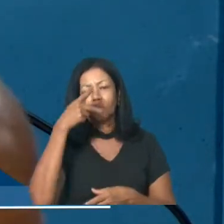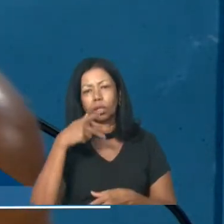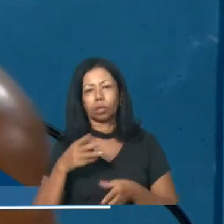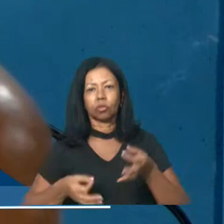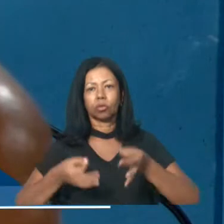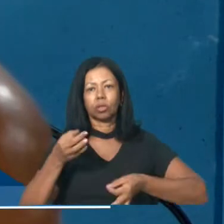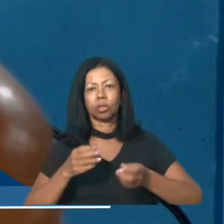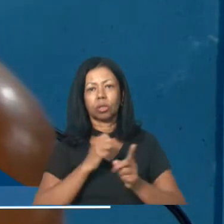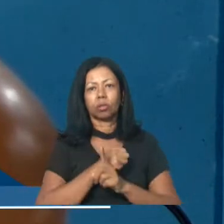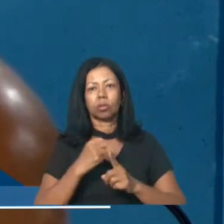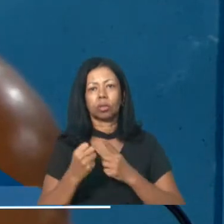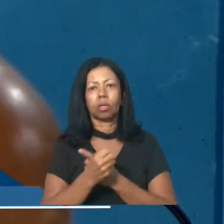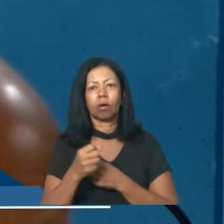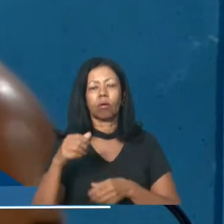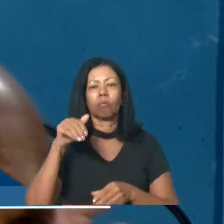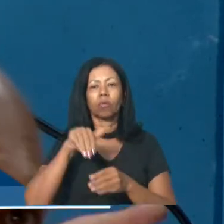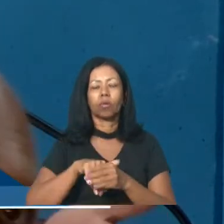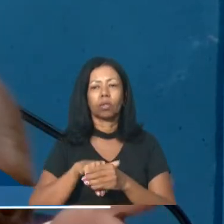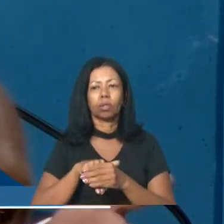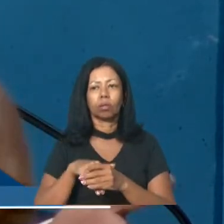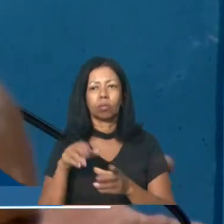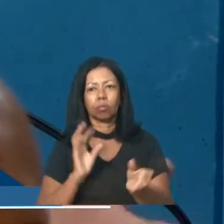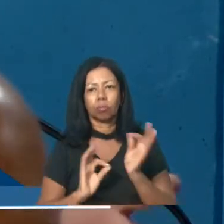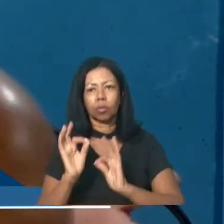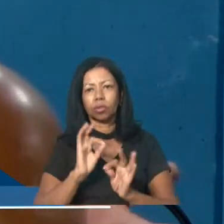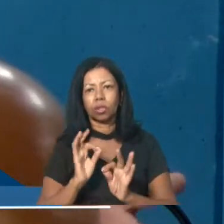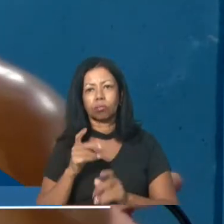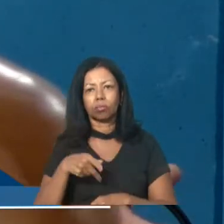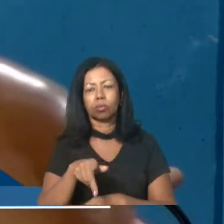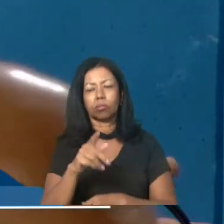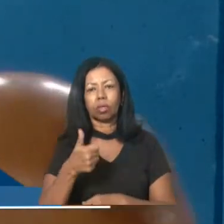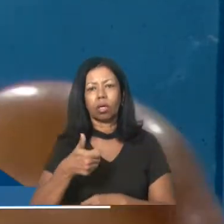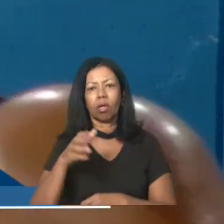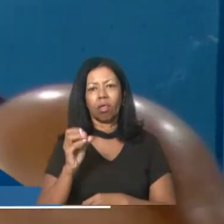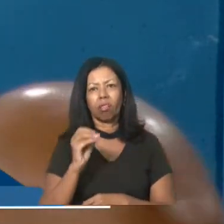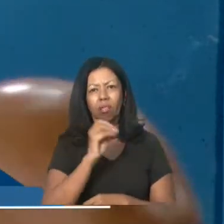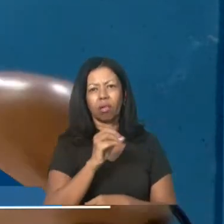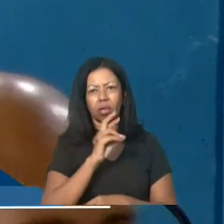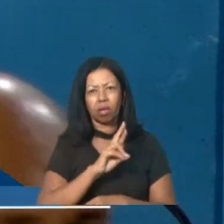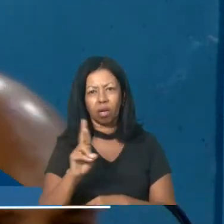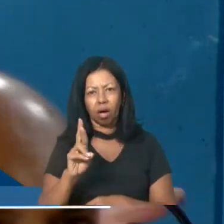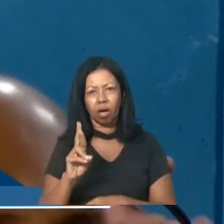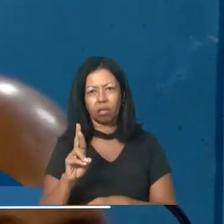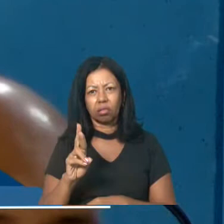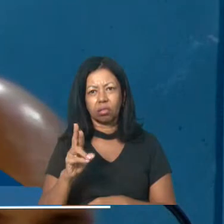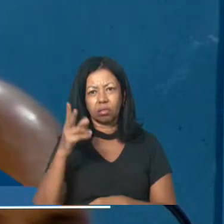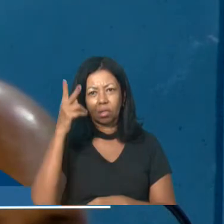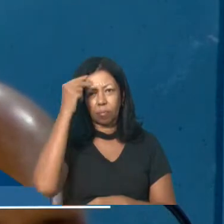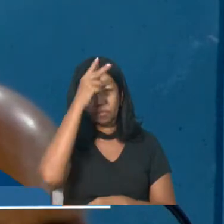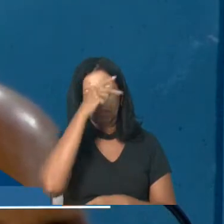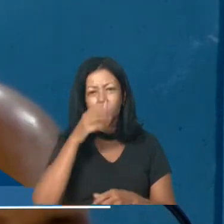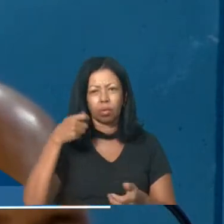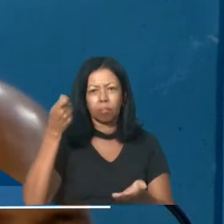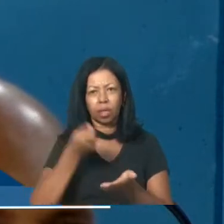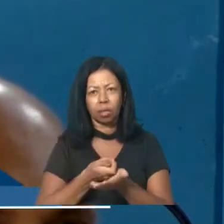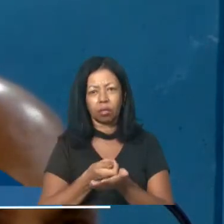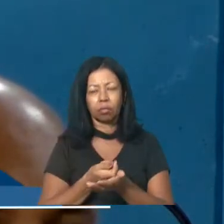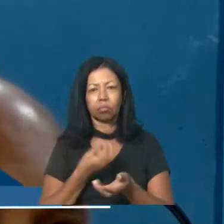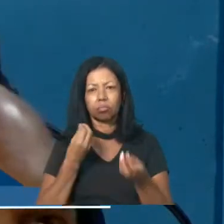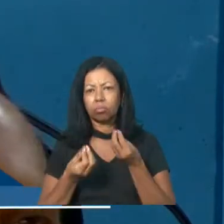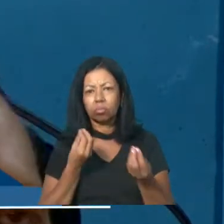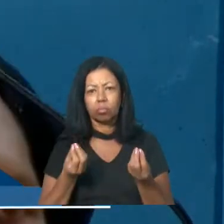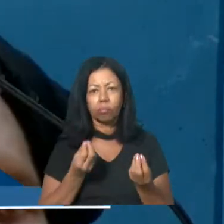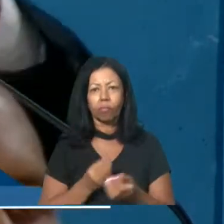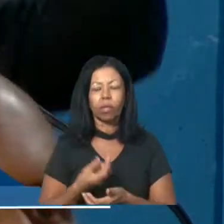um projeto para manutenção de R$100 a prefeitura pagando de auxílio moradia? Como isso, Sérgio? Aí quando você olha